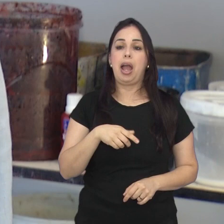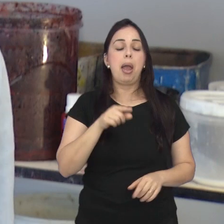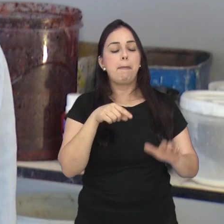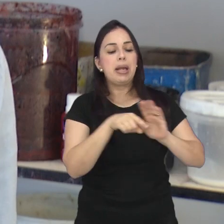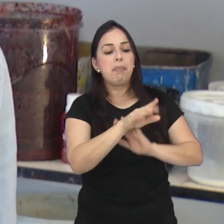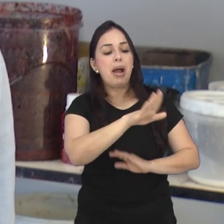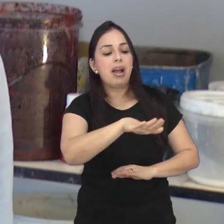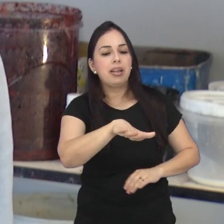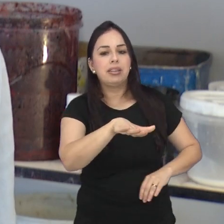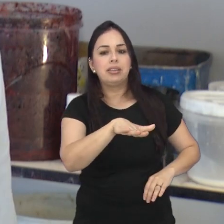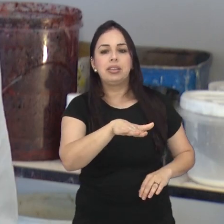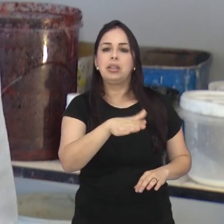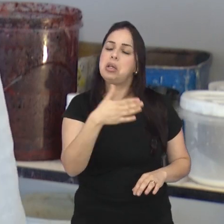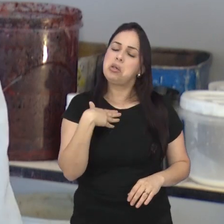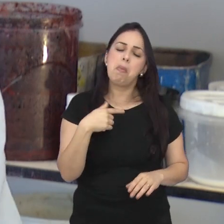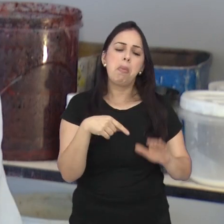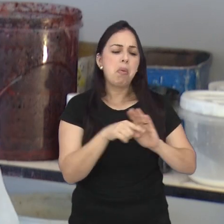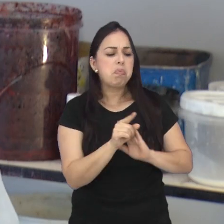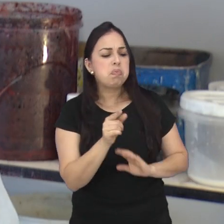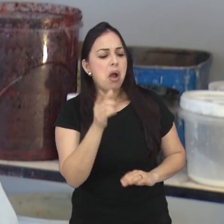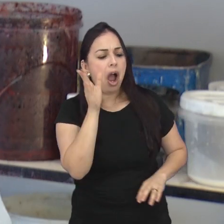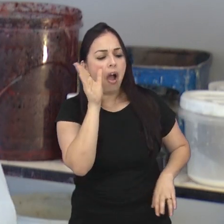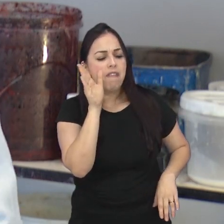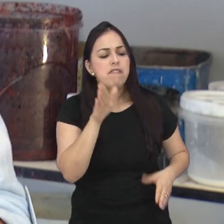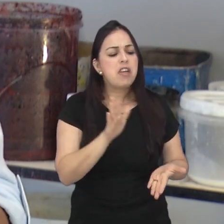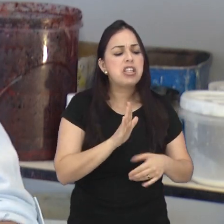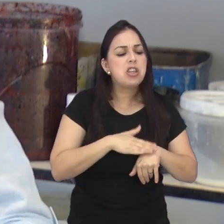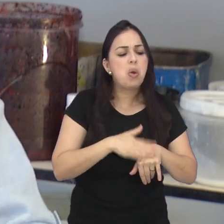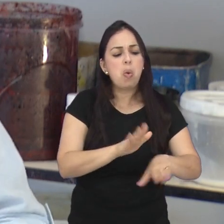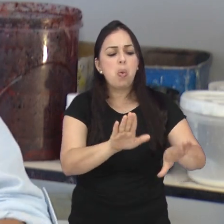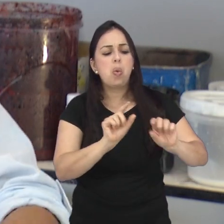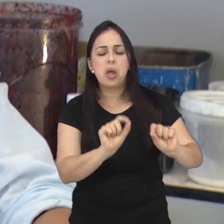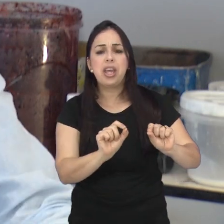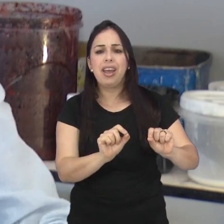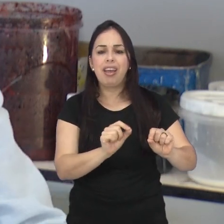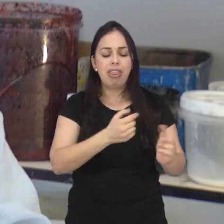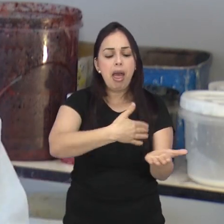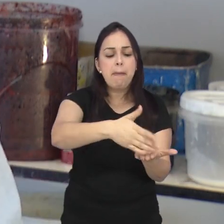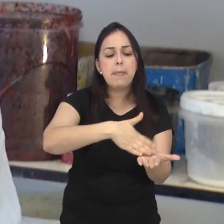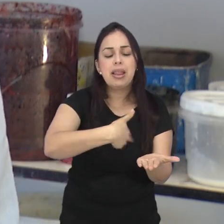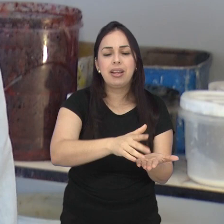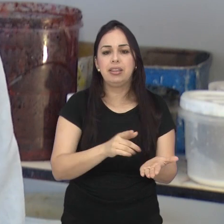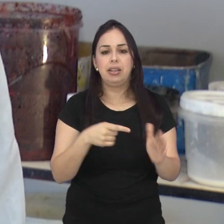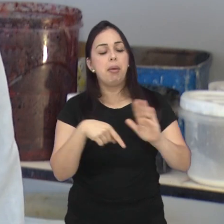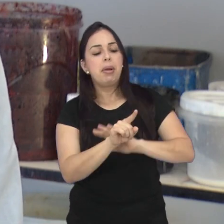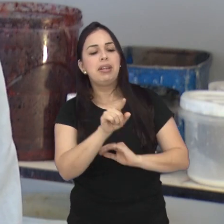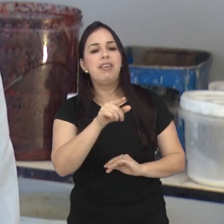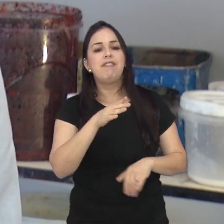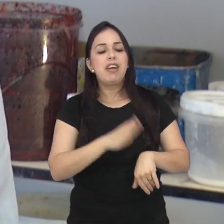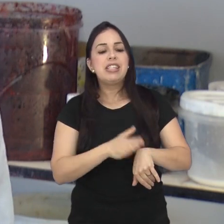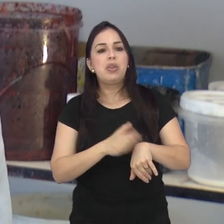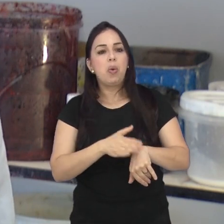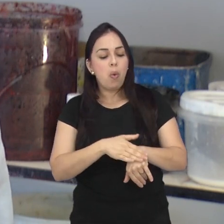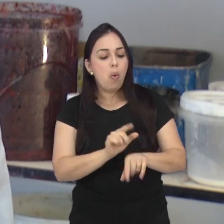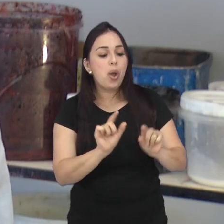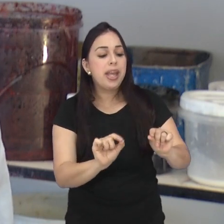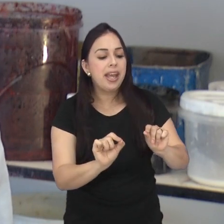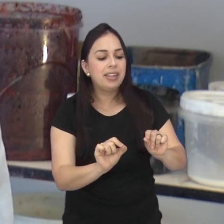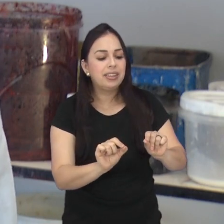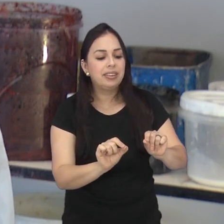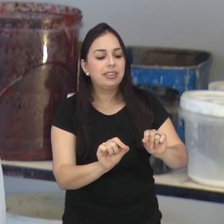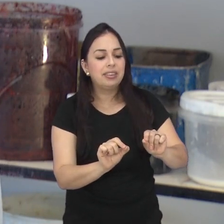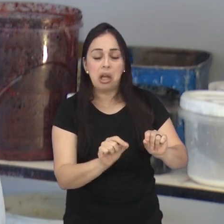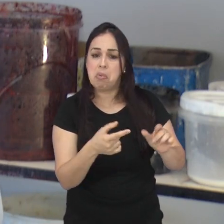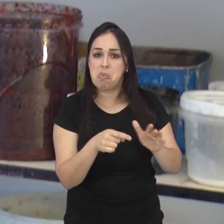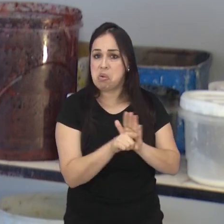para uma criança e, assim, com muita curiosidade, né, do que ele estava fazendo ali com o trabalho dele, eu perguntei para ele, o que você está fazendo?